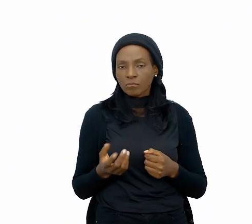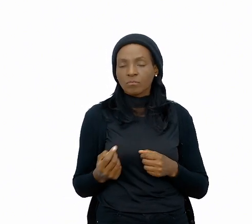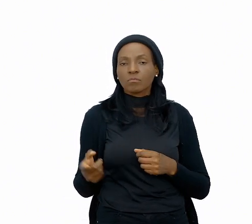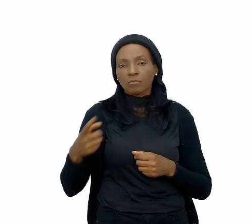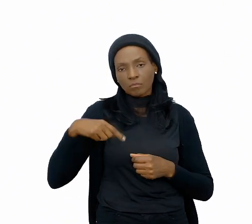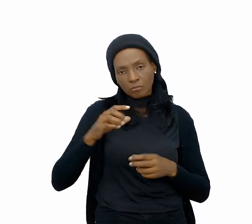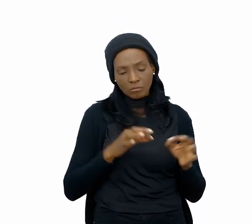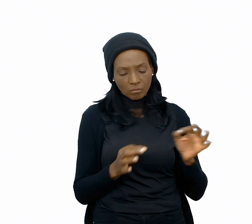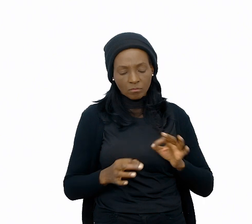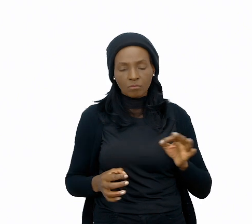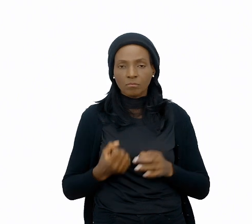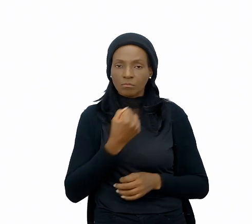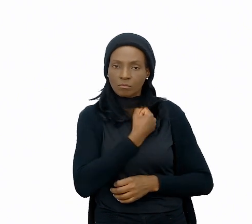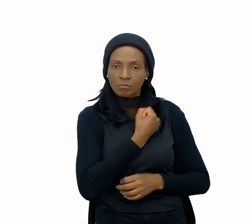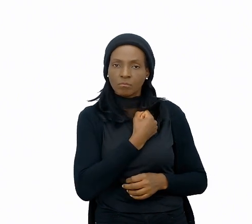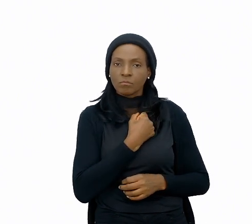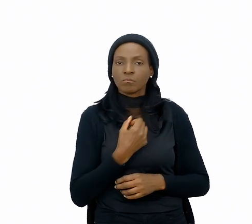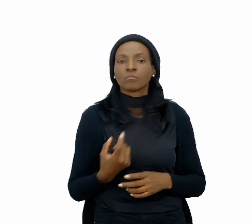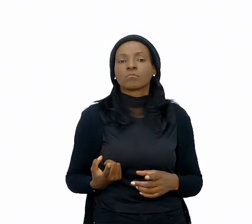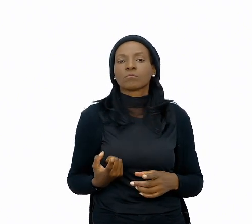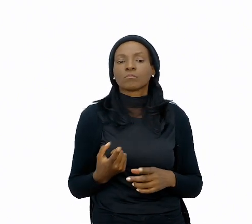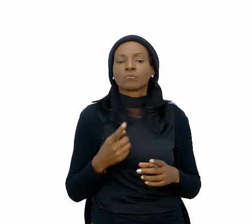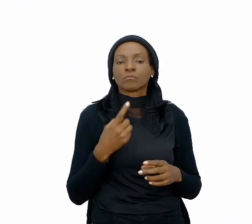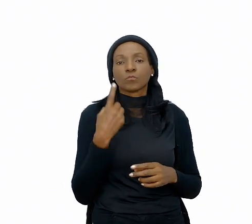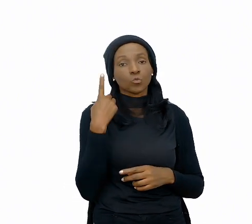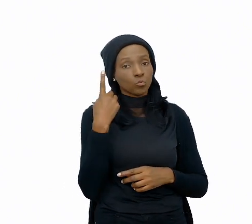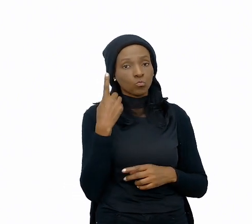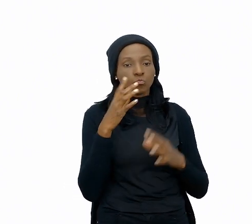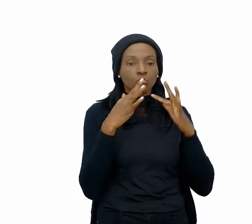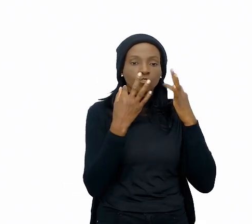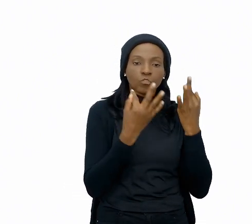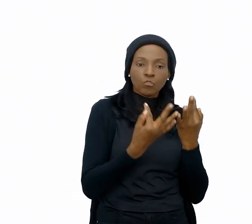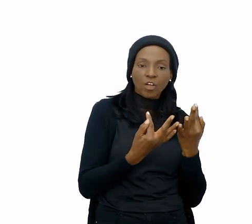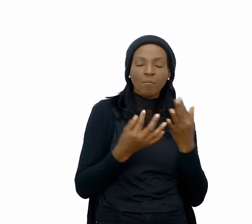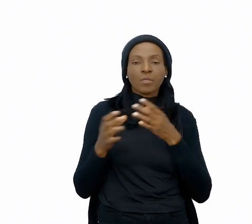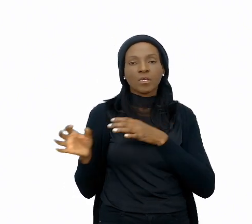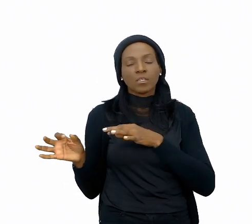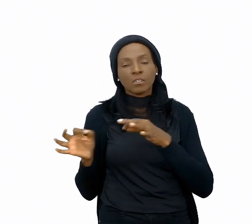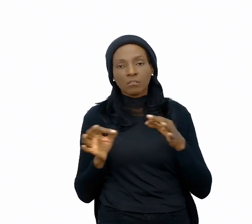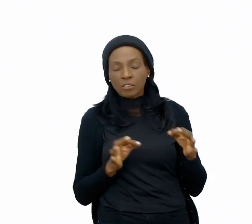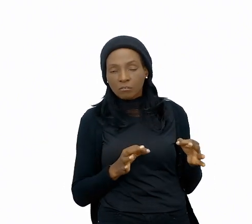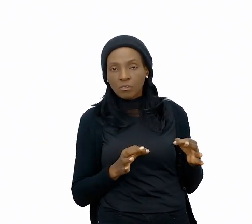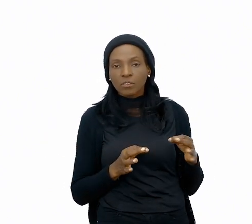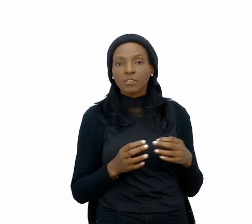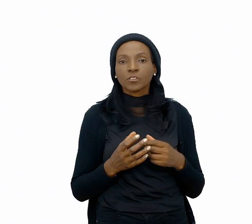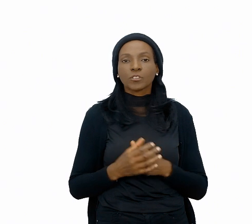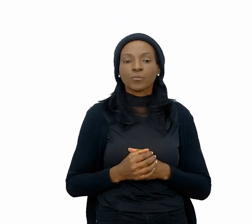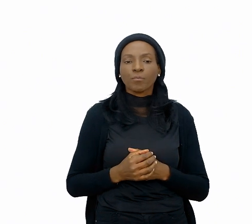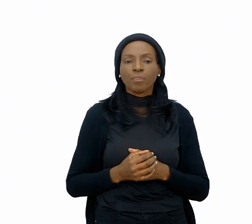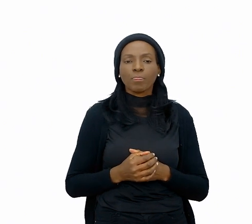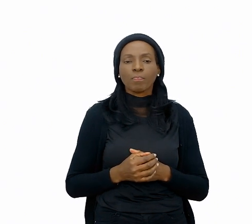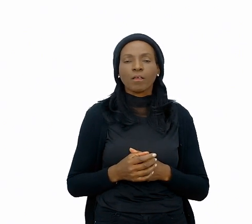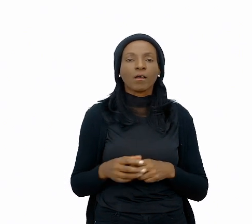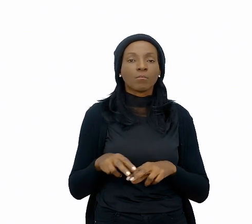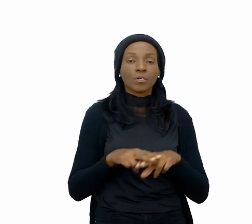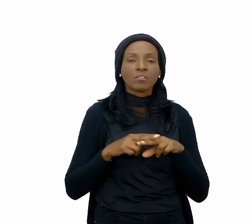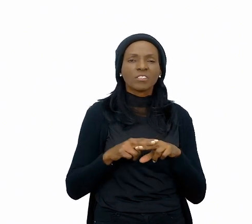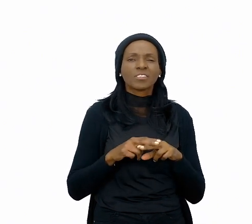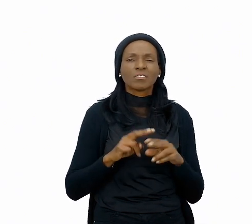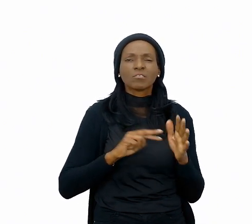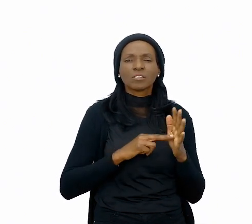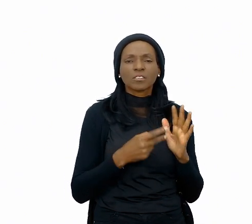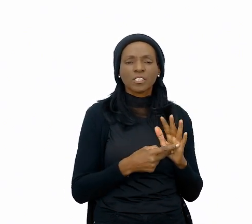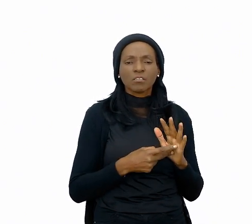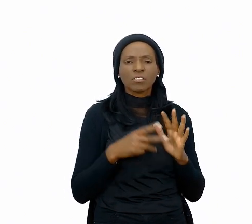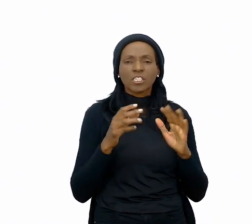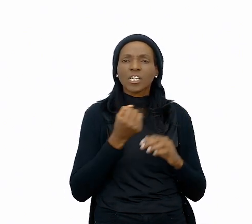trouxemos os números familiares e frequentes, né? Vamos retomar. O que são esses